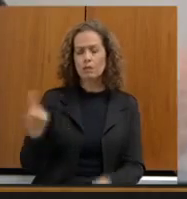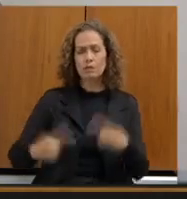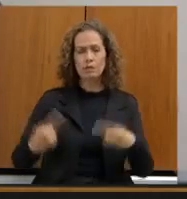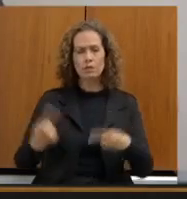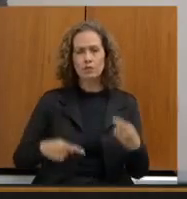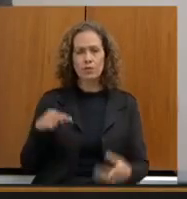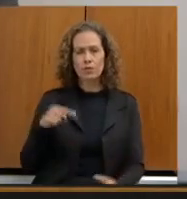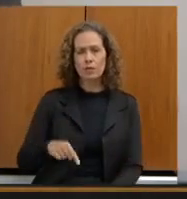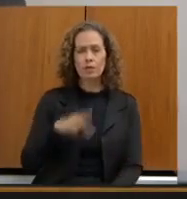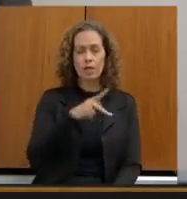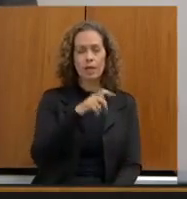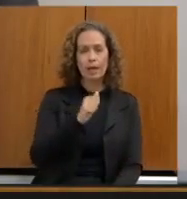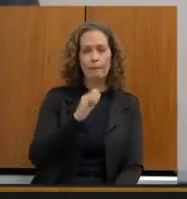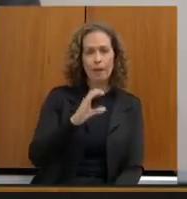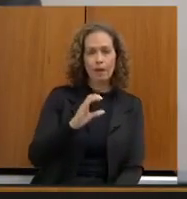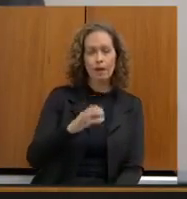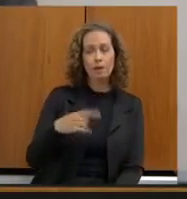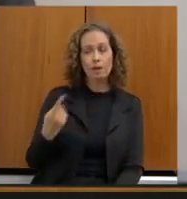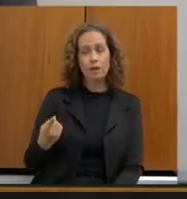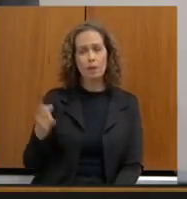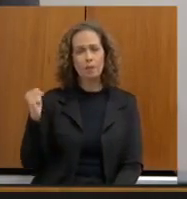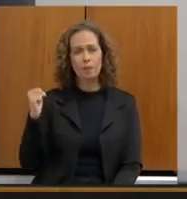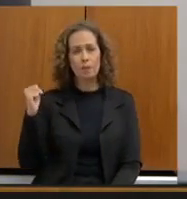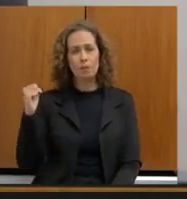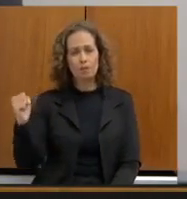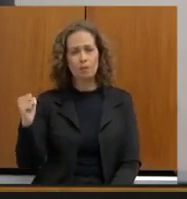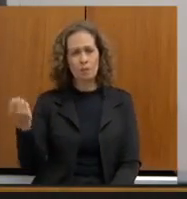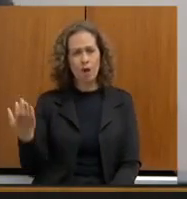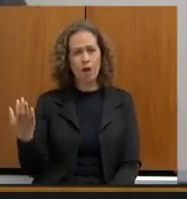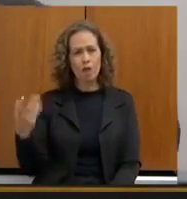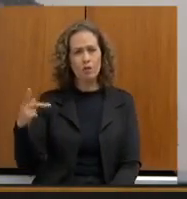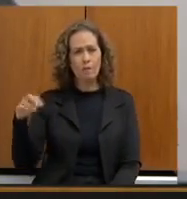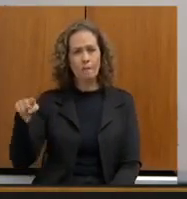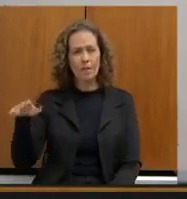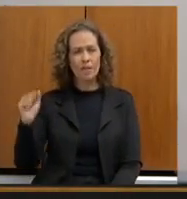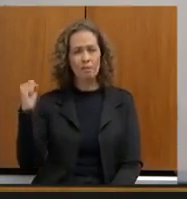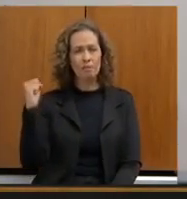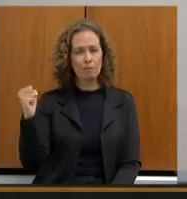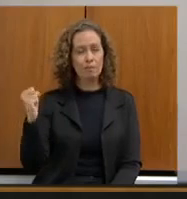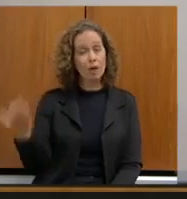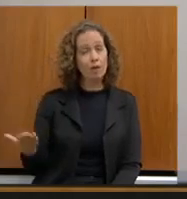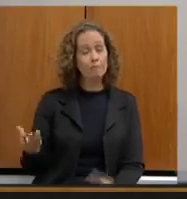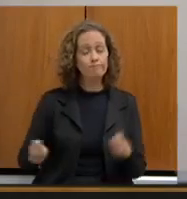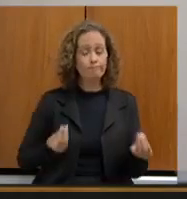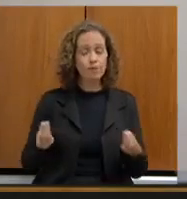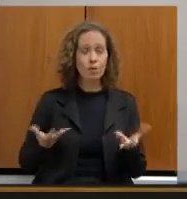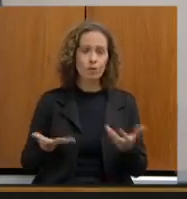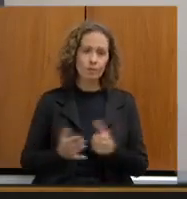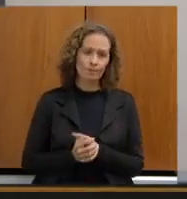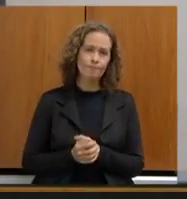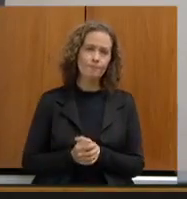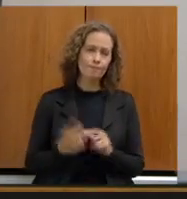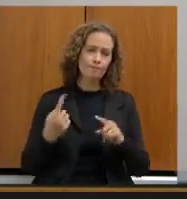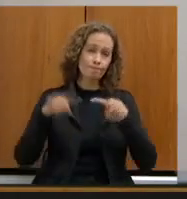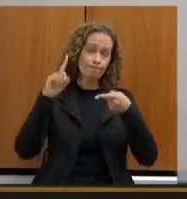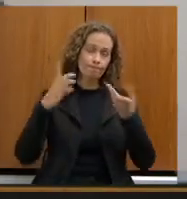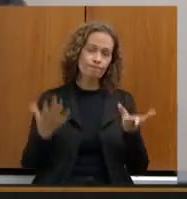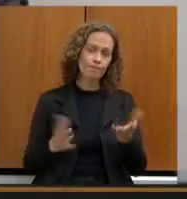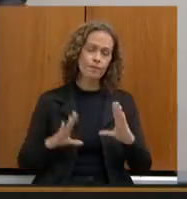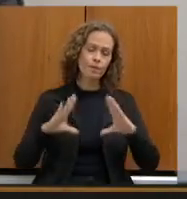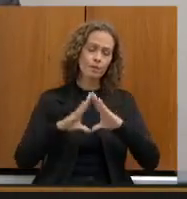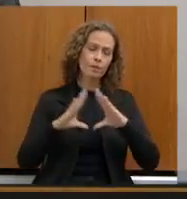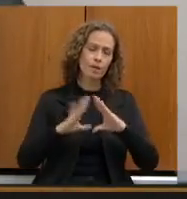Cotia que entre a placa a pena de morte que refund que recria nova constituição estabelece uma assembleia nacional constituinte